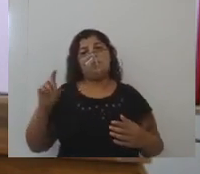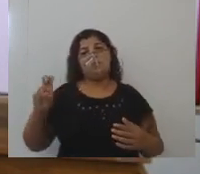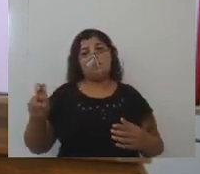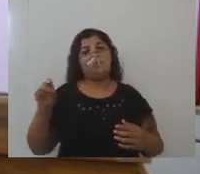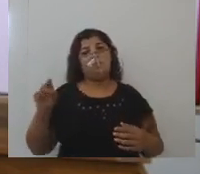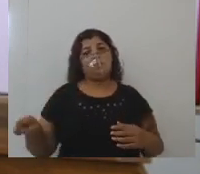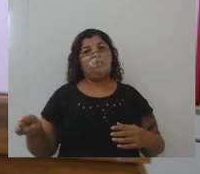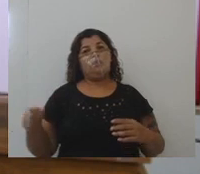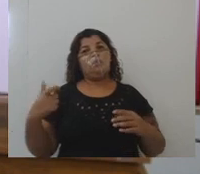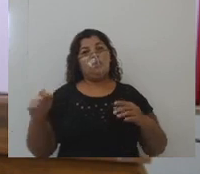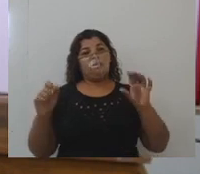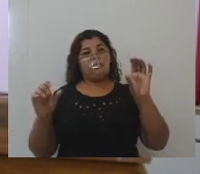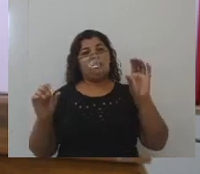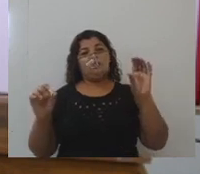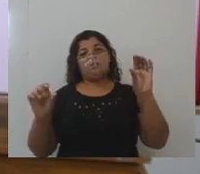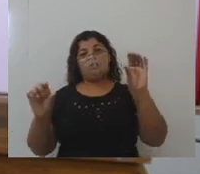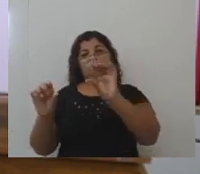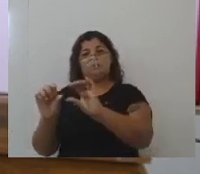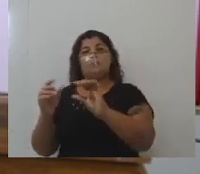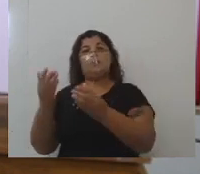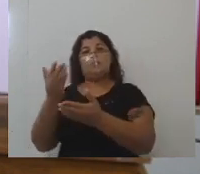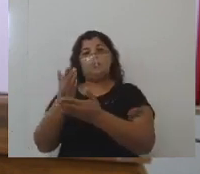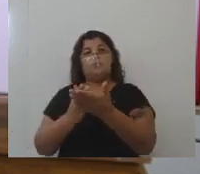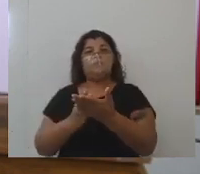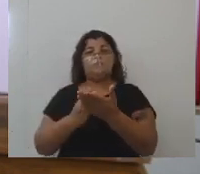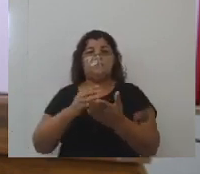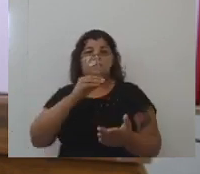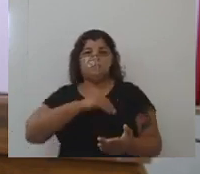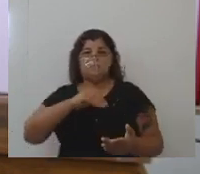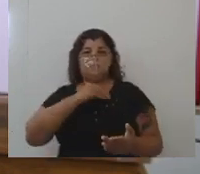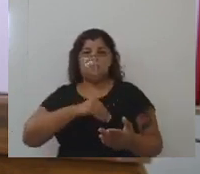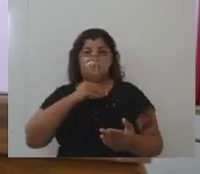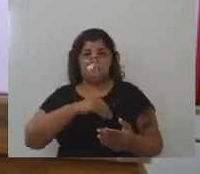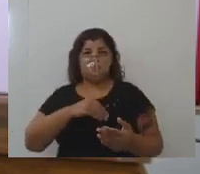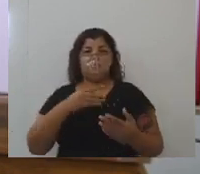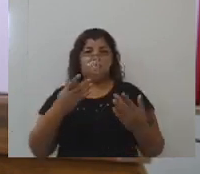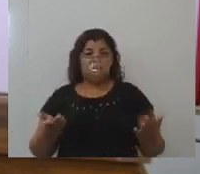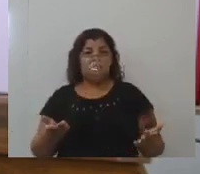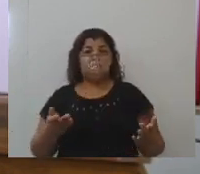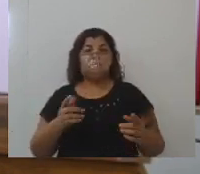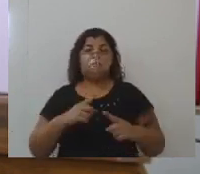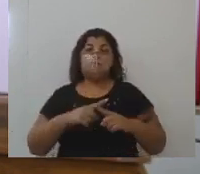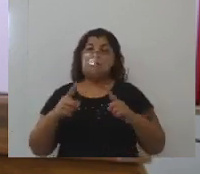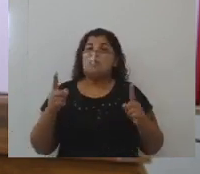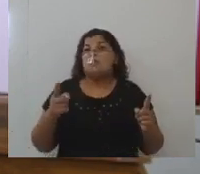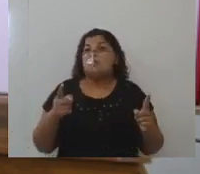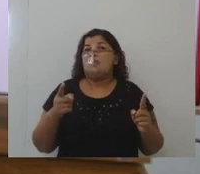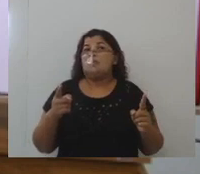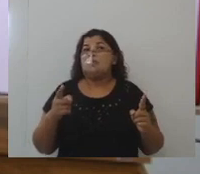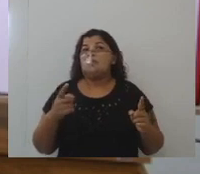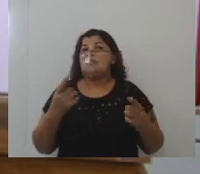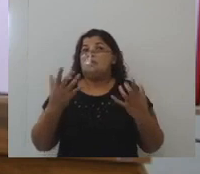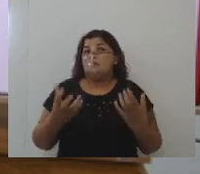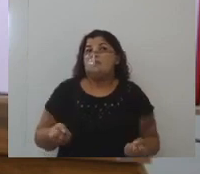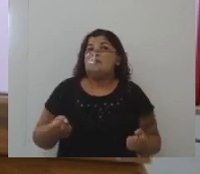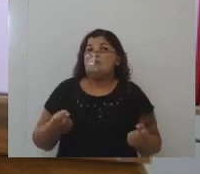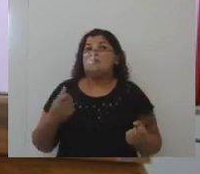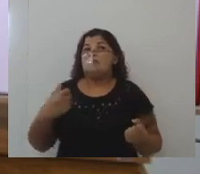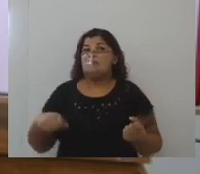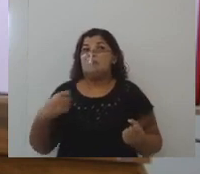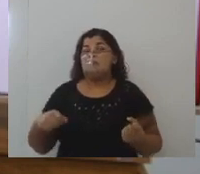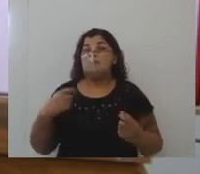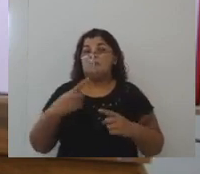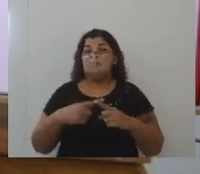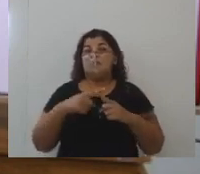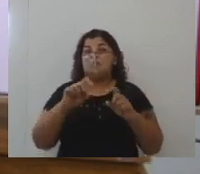eu tenho que estar disposto a dividir essa minha renda com ele, certo? Por que eu tenho que estar disposto a dividir essa renda com ele? Porque no socialismo a